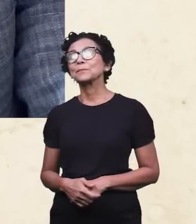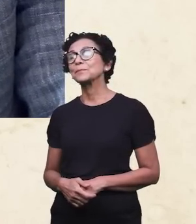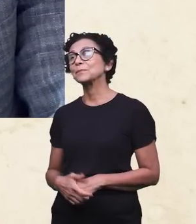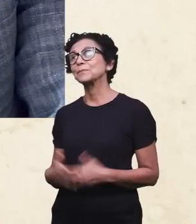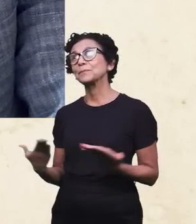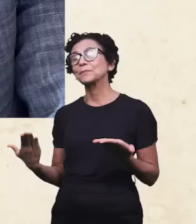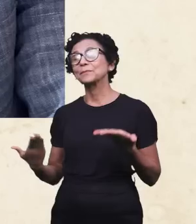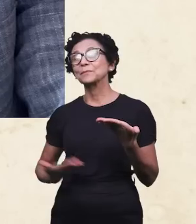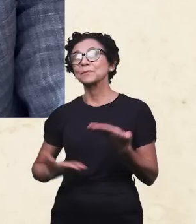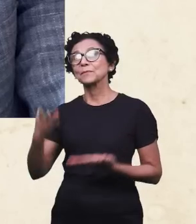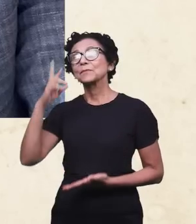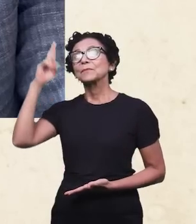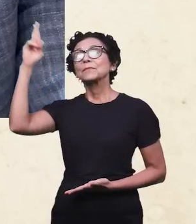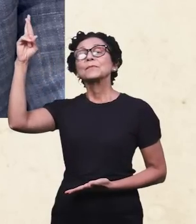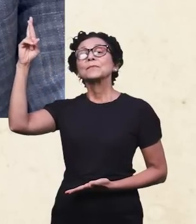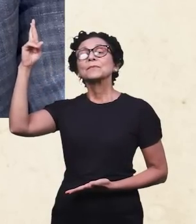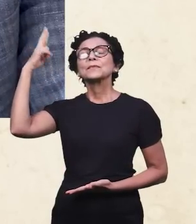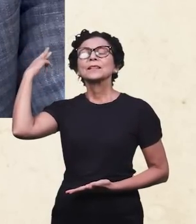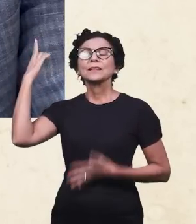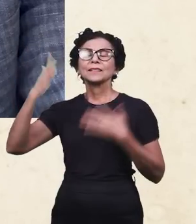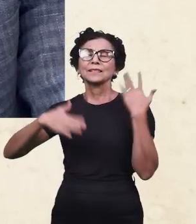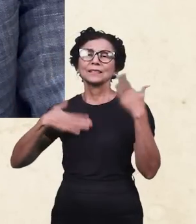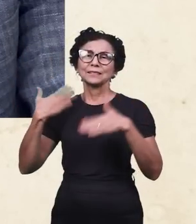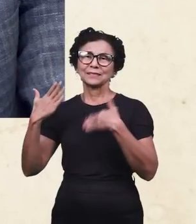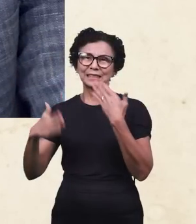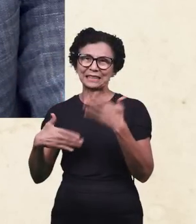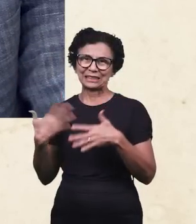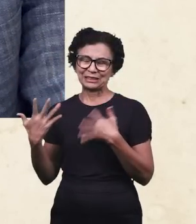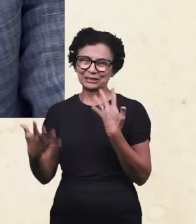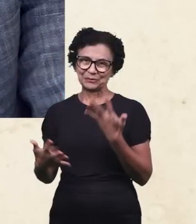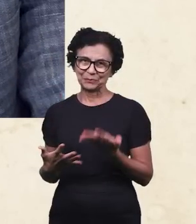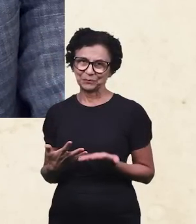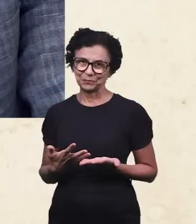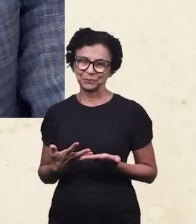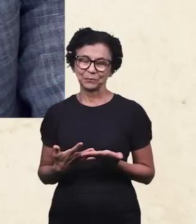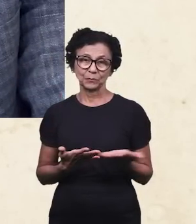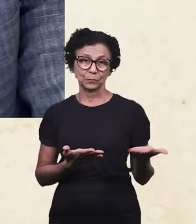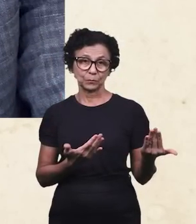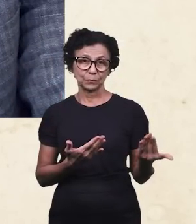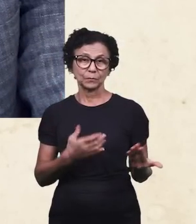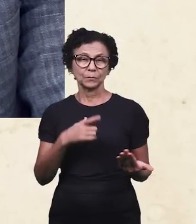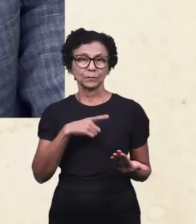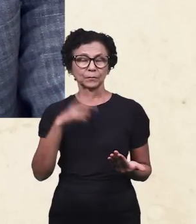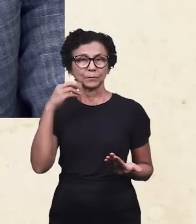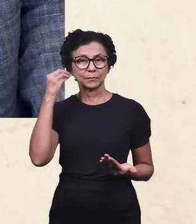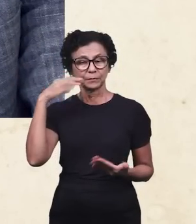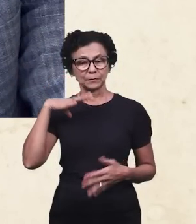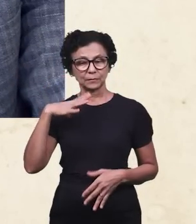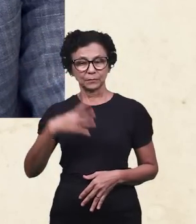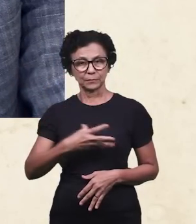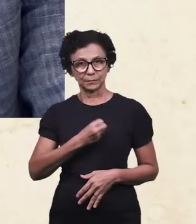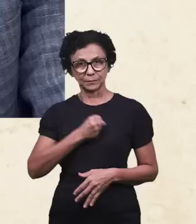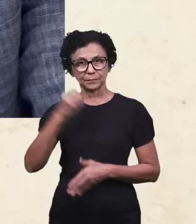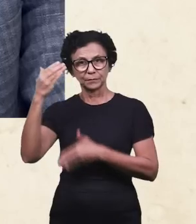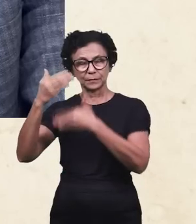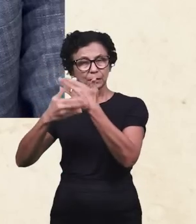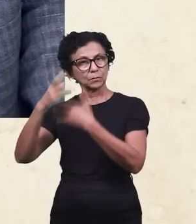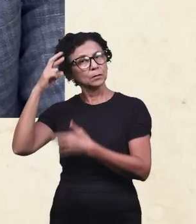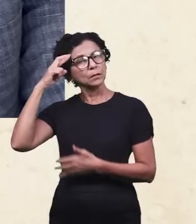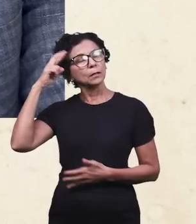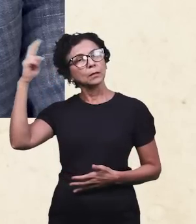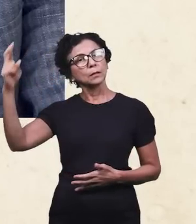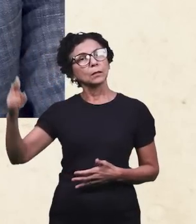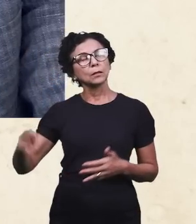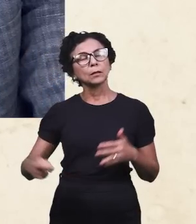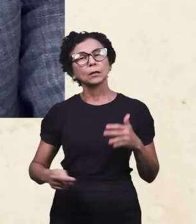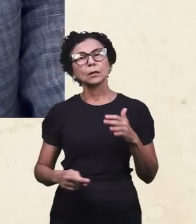Senhor com alegria. O jovem, quando ele tem uma experiência de salvação na presença do Senhor, A primeira